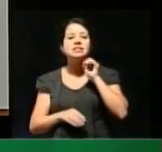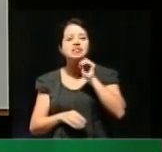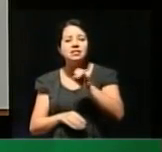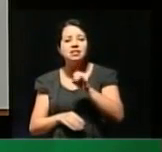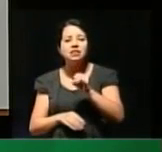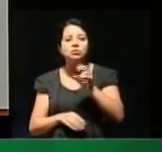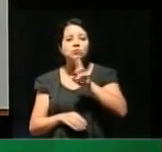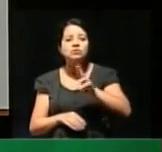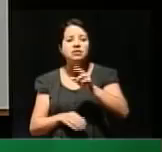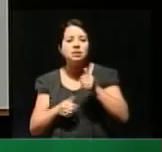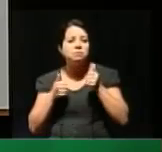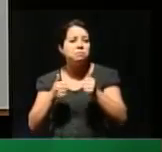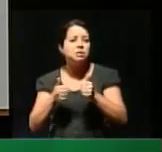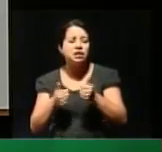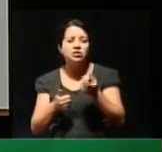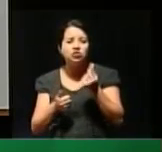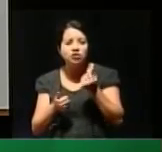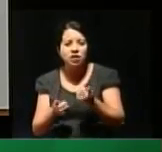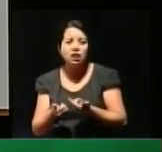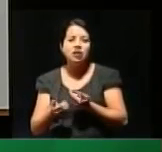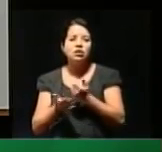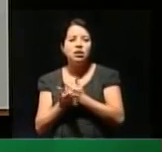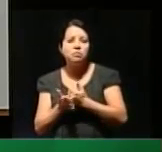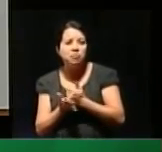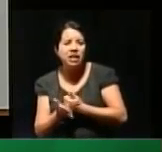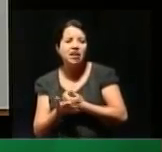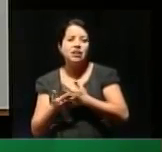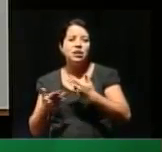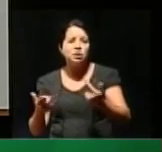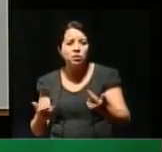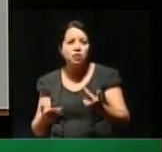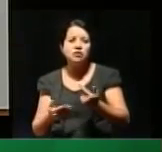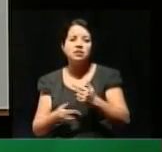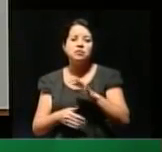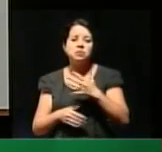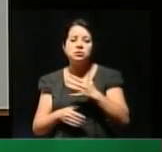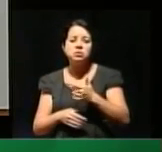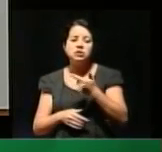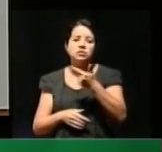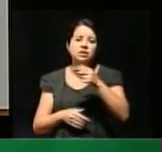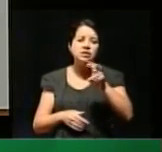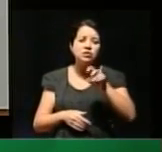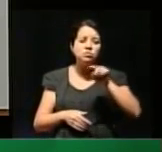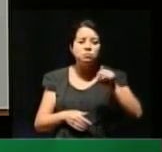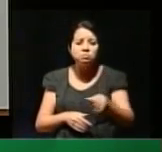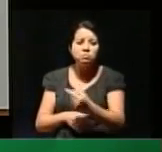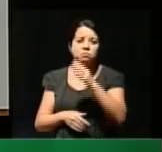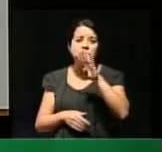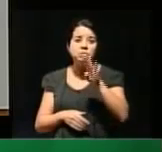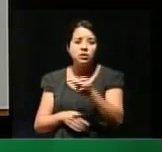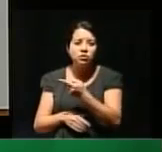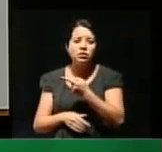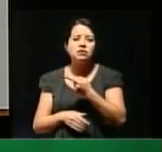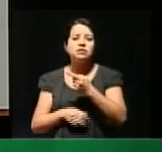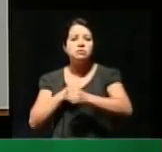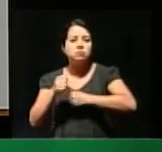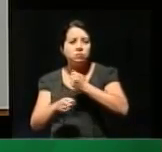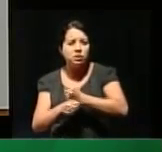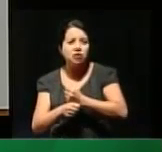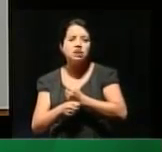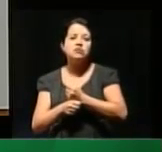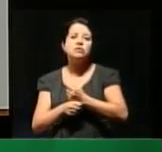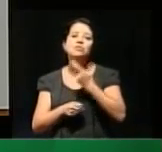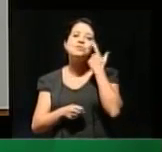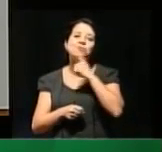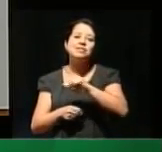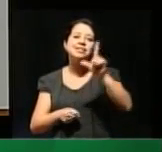em 2015 com 22, 24 bilhões de dólares por ano, nós conseguimos começar a reverter a